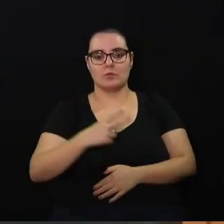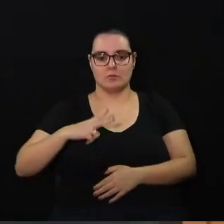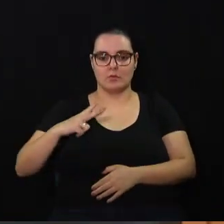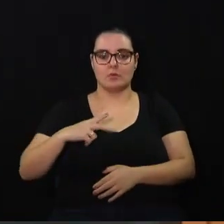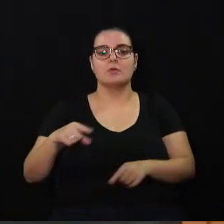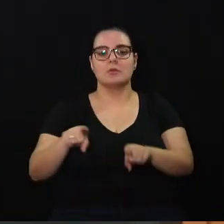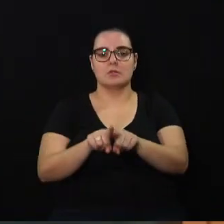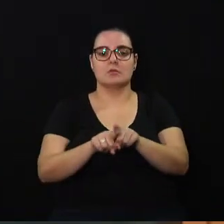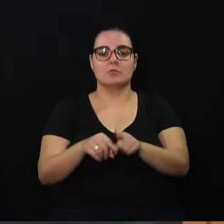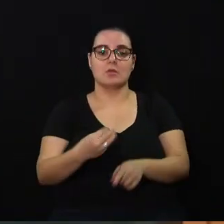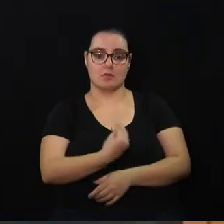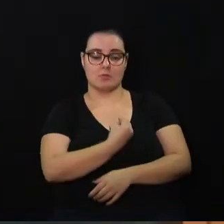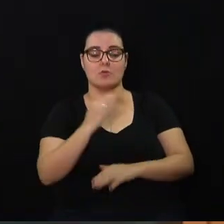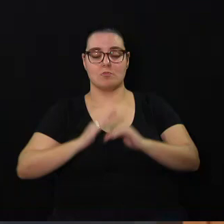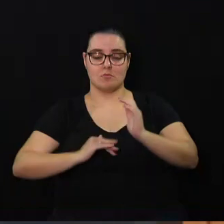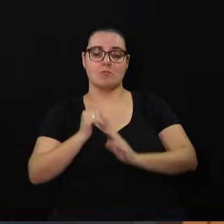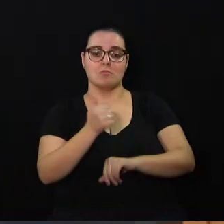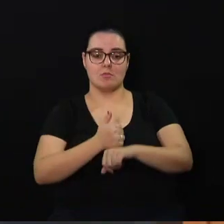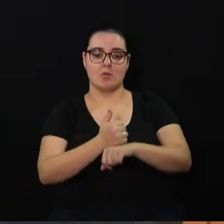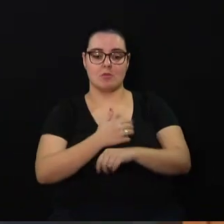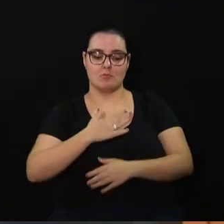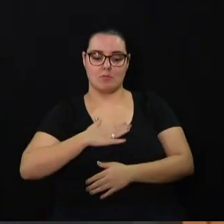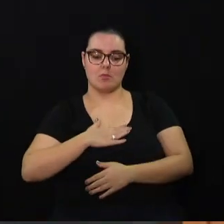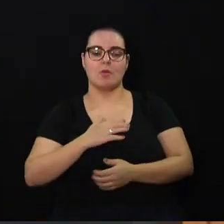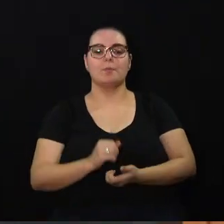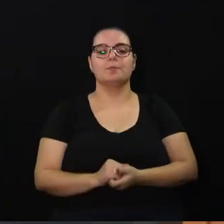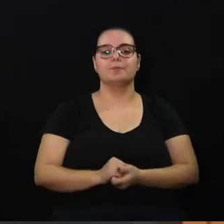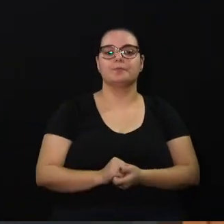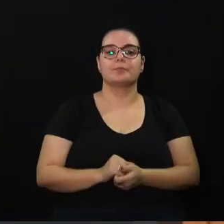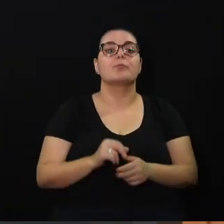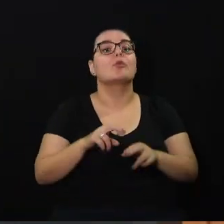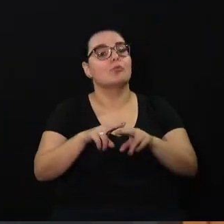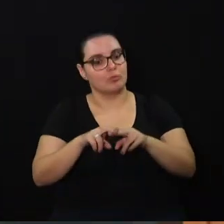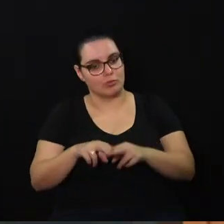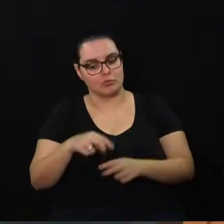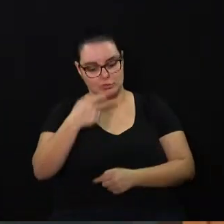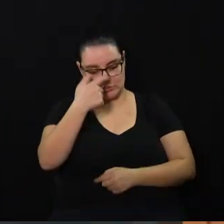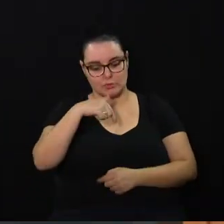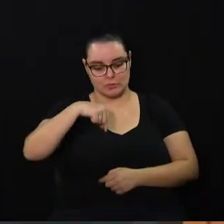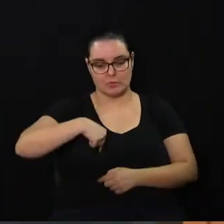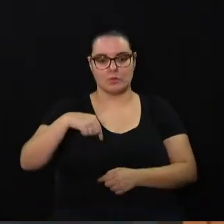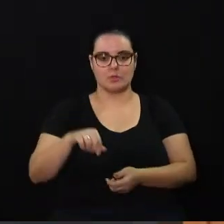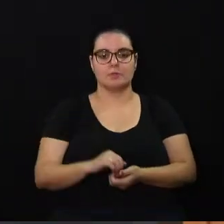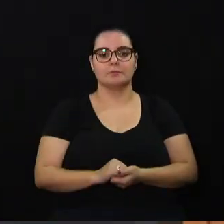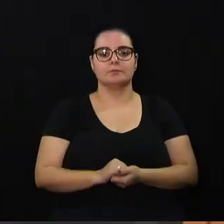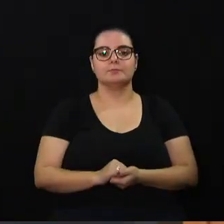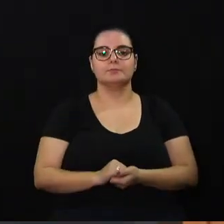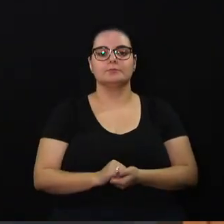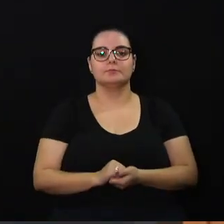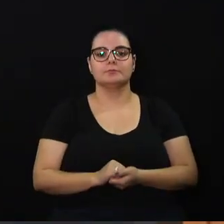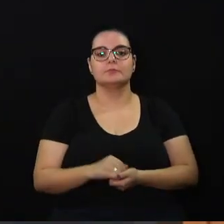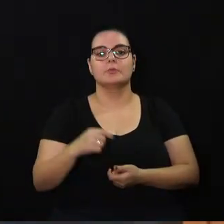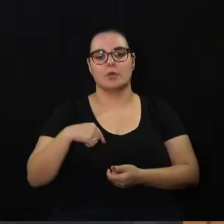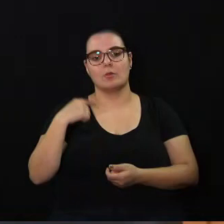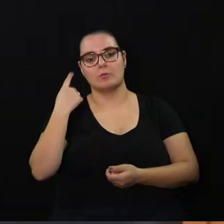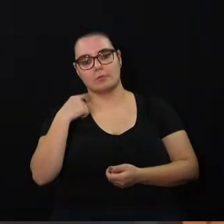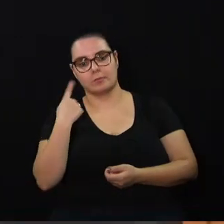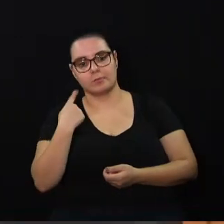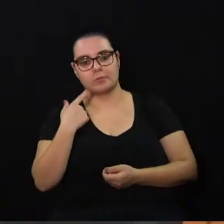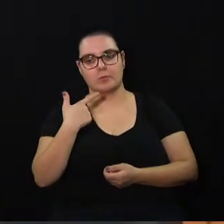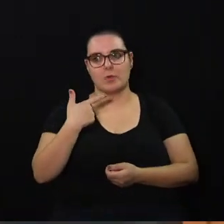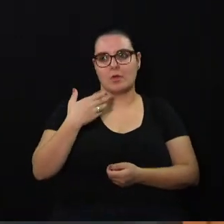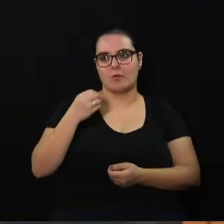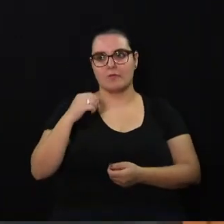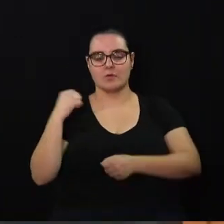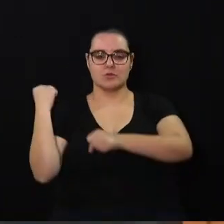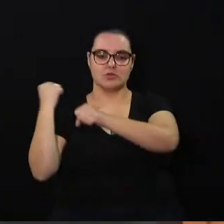profissional e por quê e por isso estou aqui hoje é eu sou advogada 20 anos